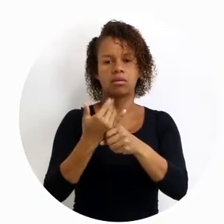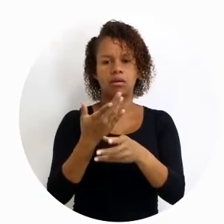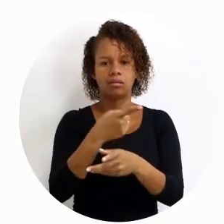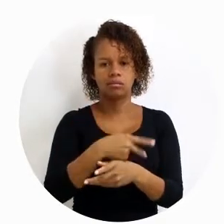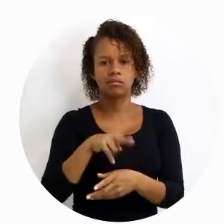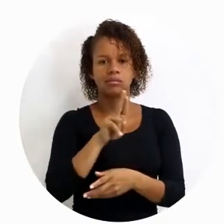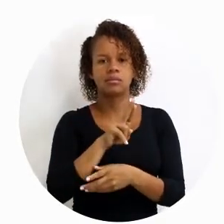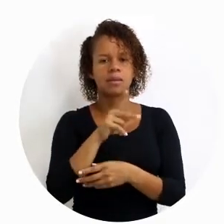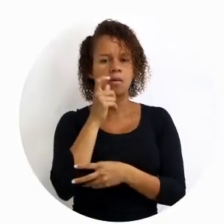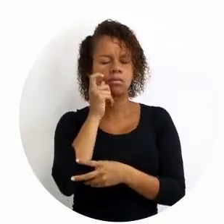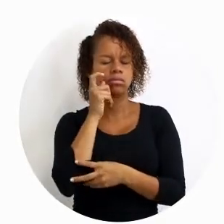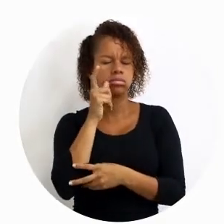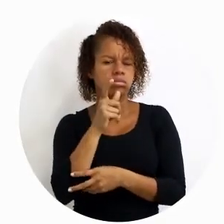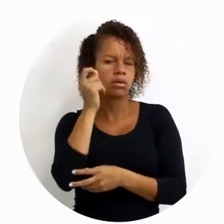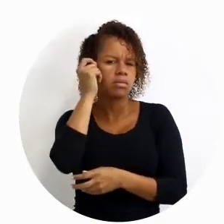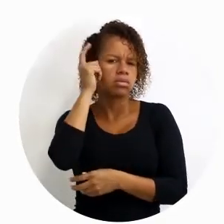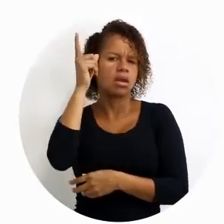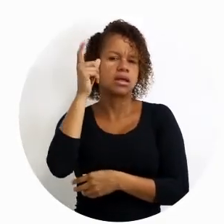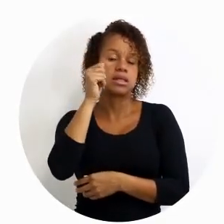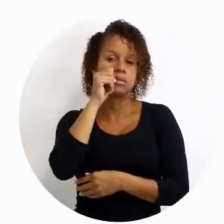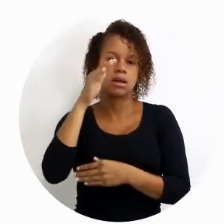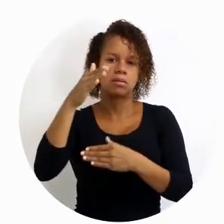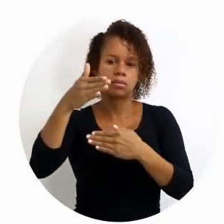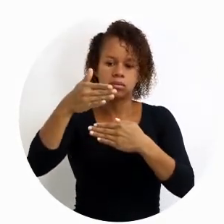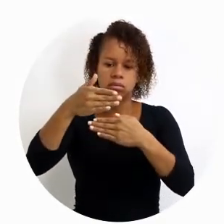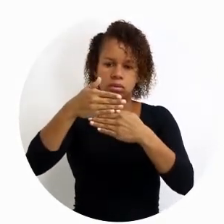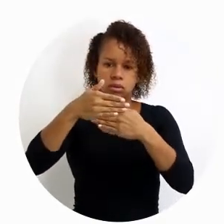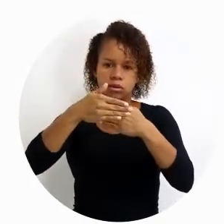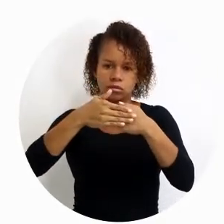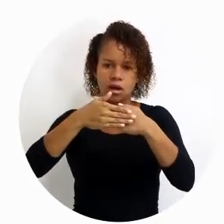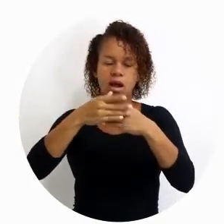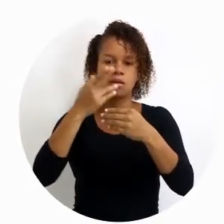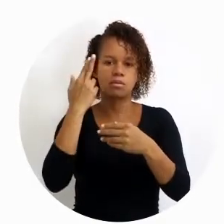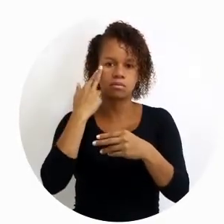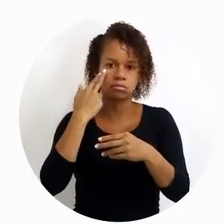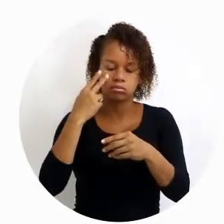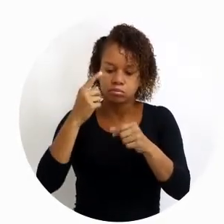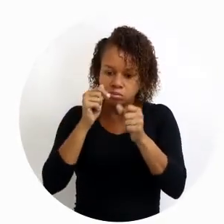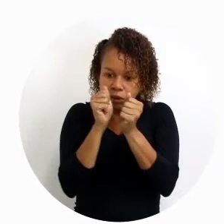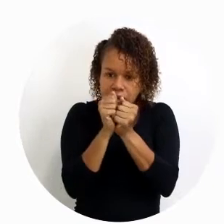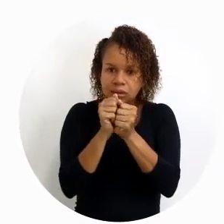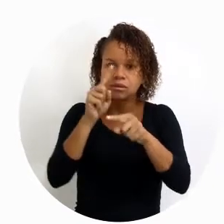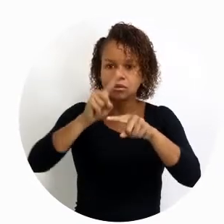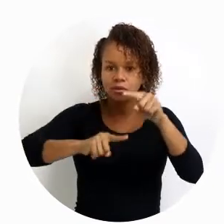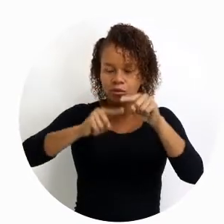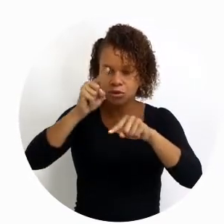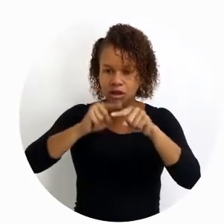de extrusão. Uma dica é se aproximar bastante do objeto e